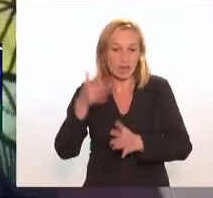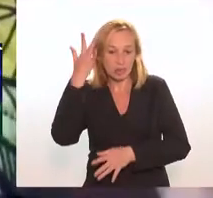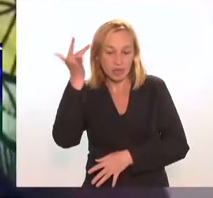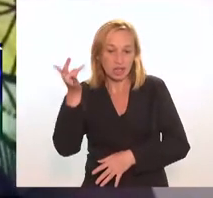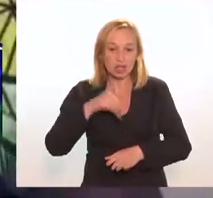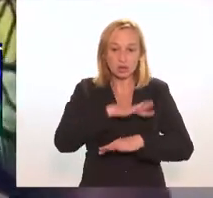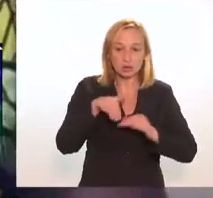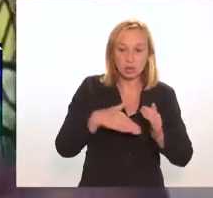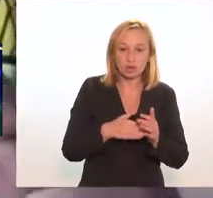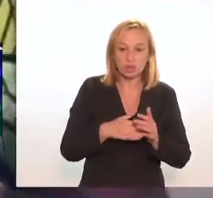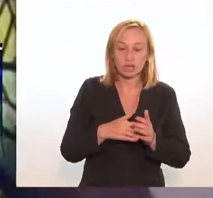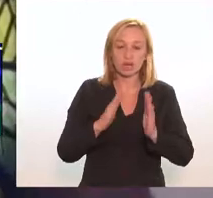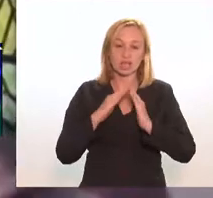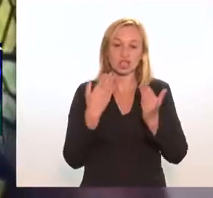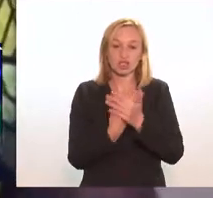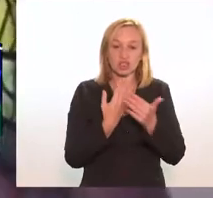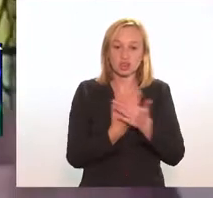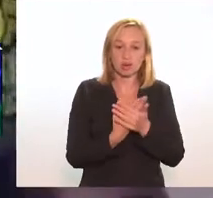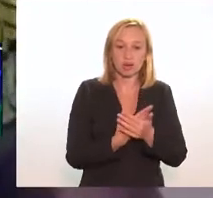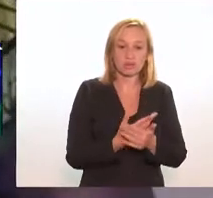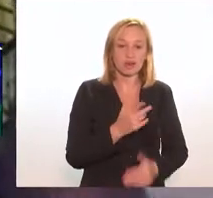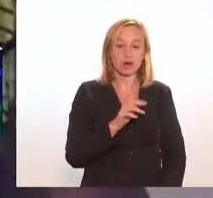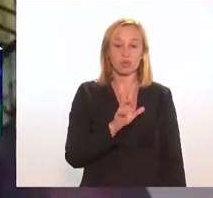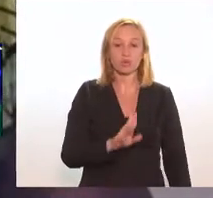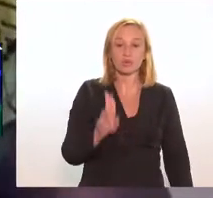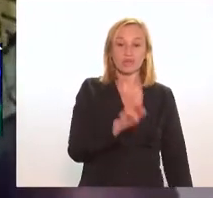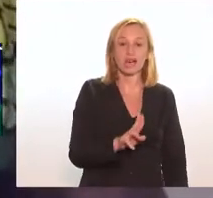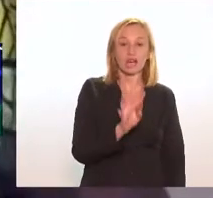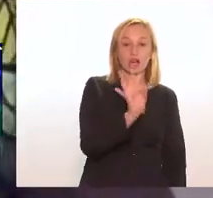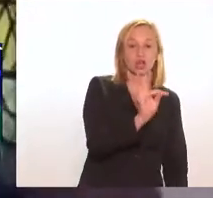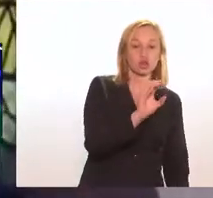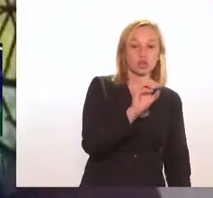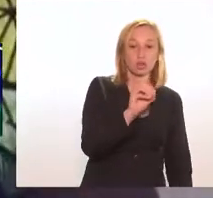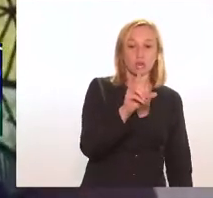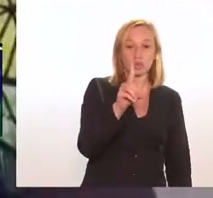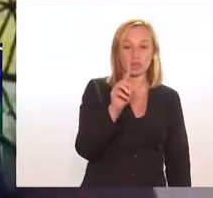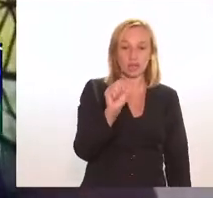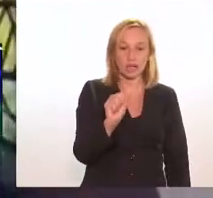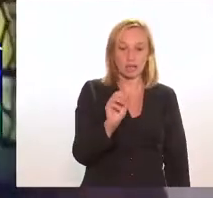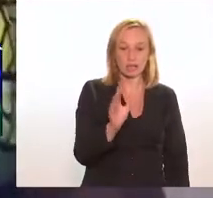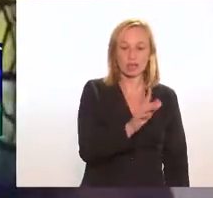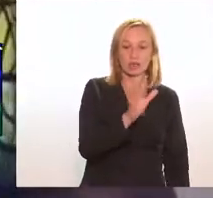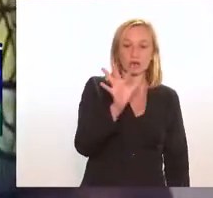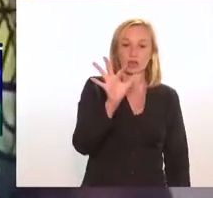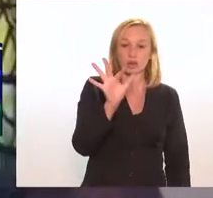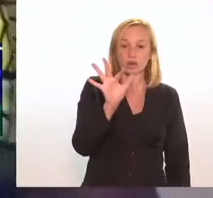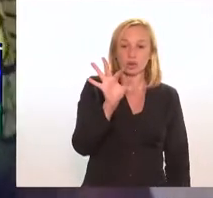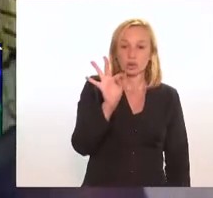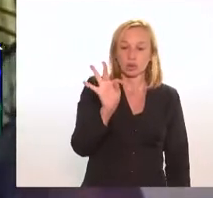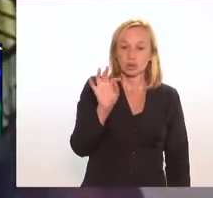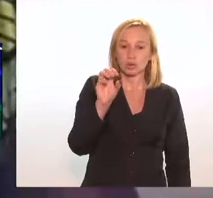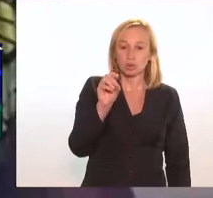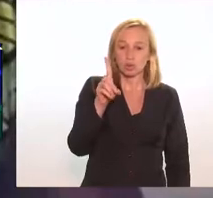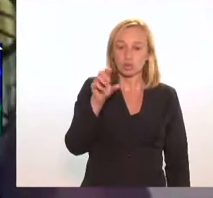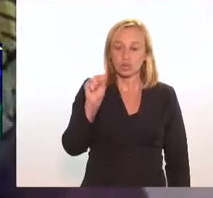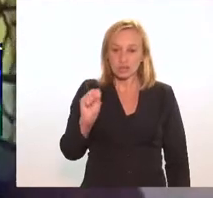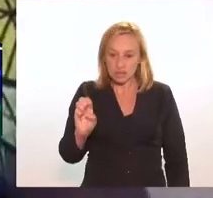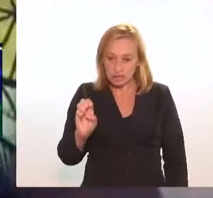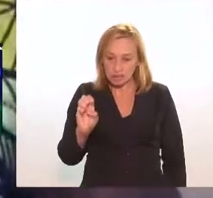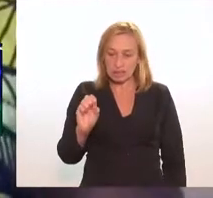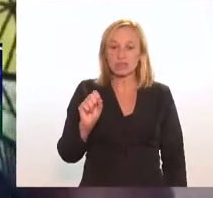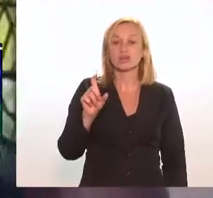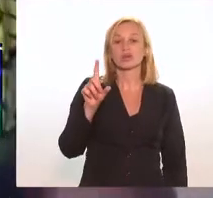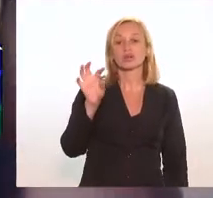escolas estão usando todas, todos e todos. Não é verdade. Não é isso que está acontecendo. Não